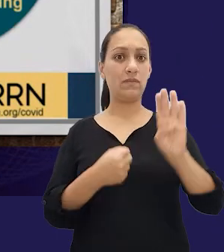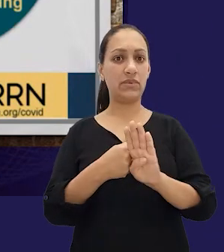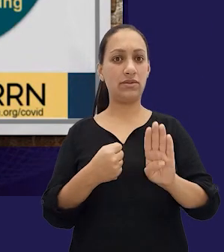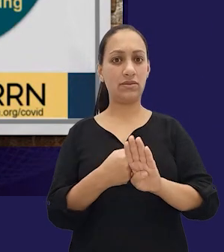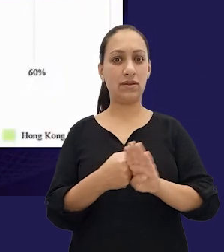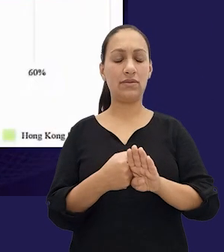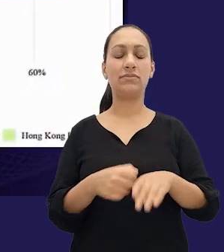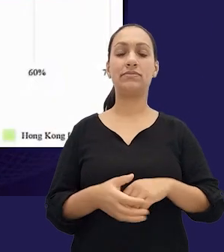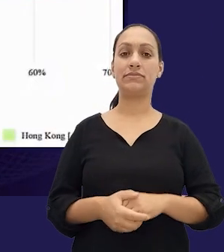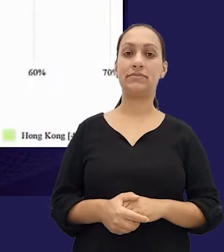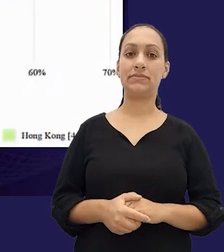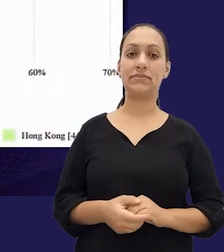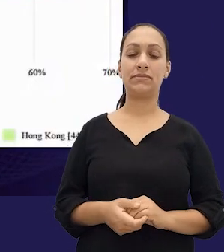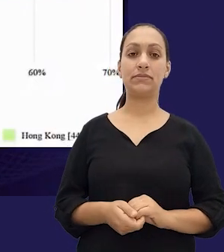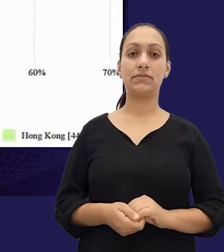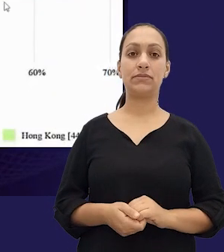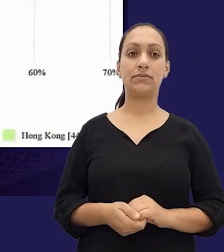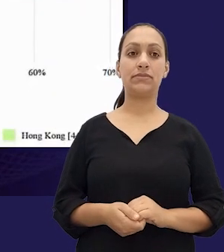antibacterianas, tá?